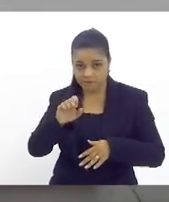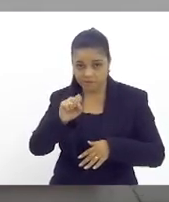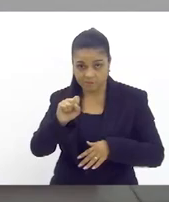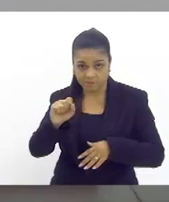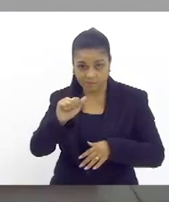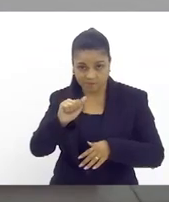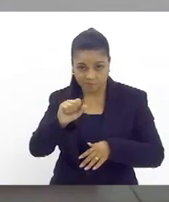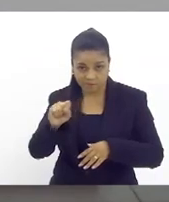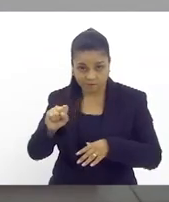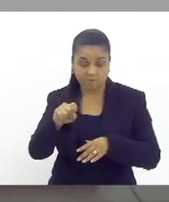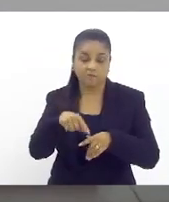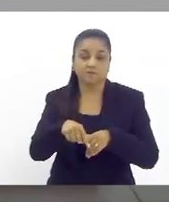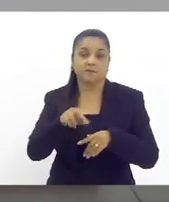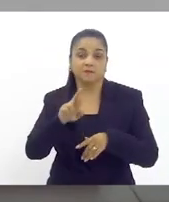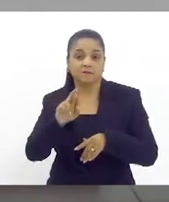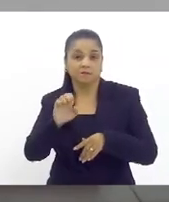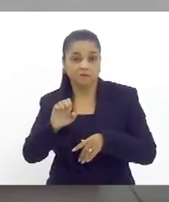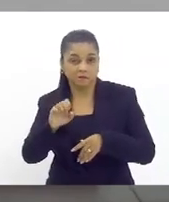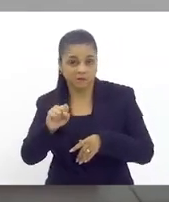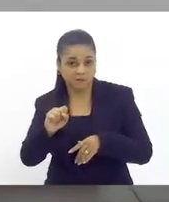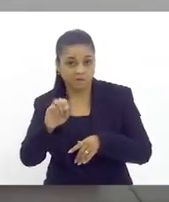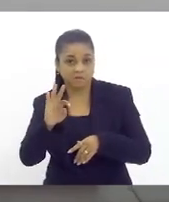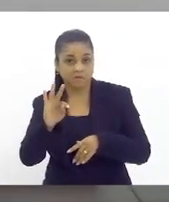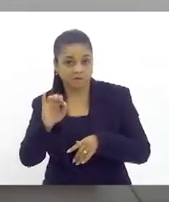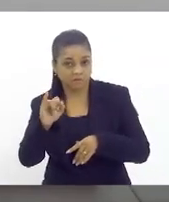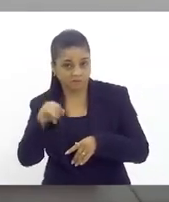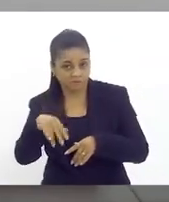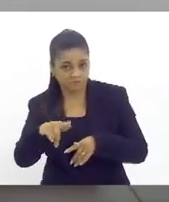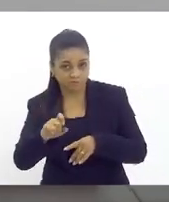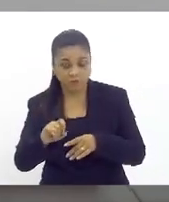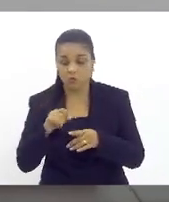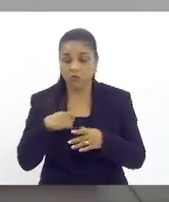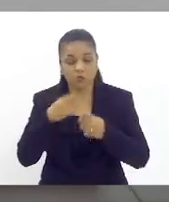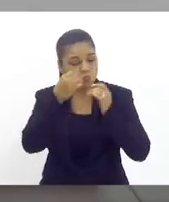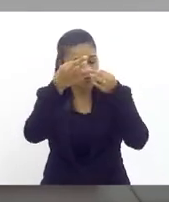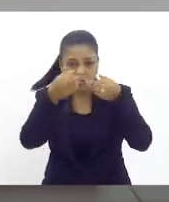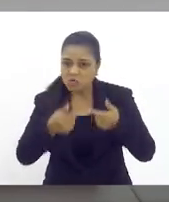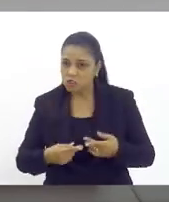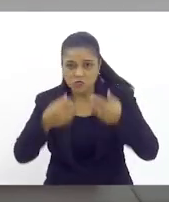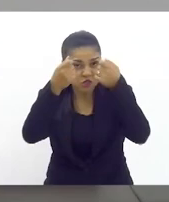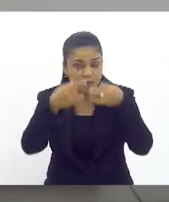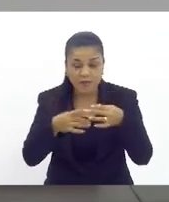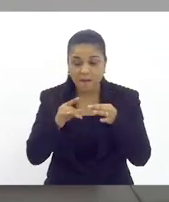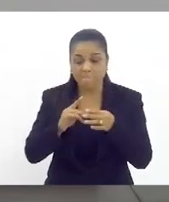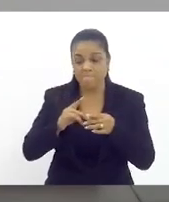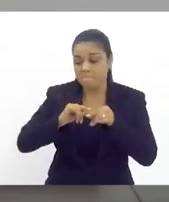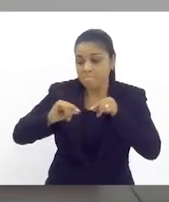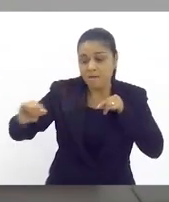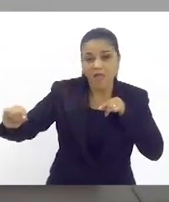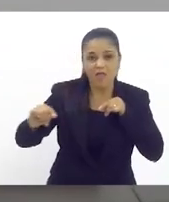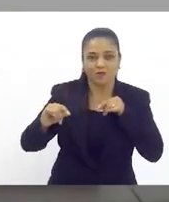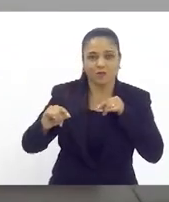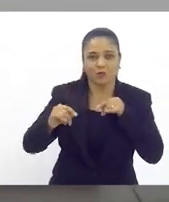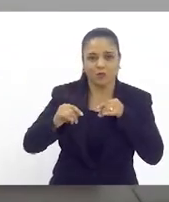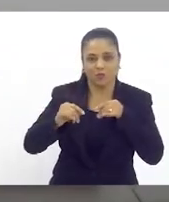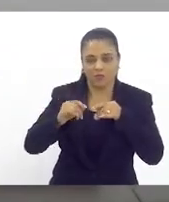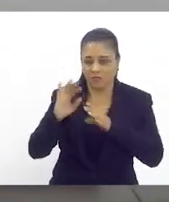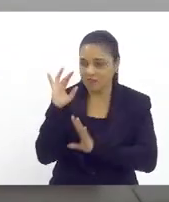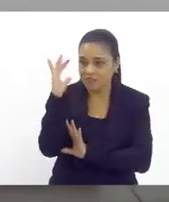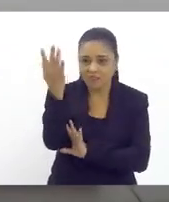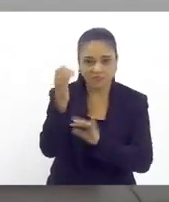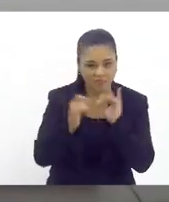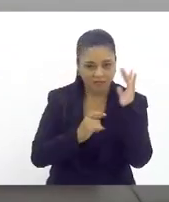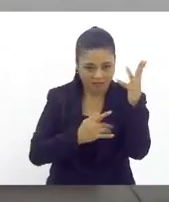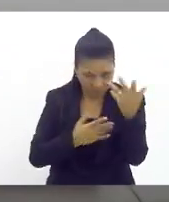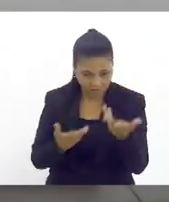até quantos metros para dentro então a gente fez um projeto de lei que regulamenta o